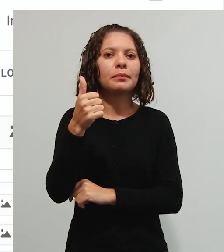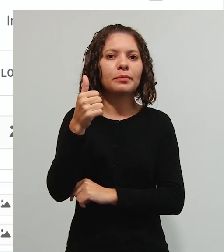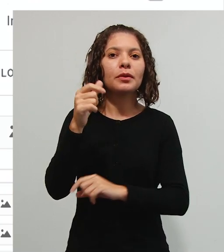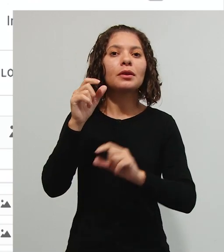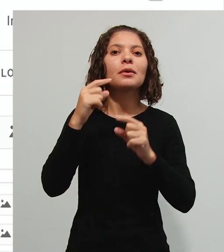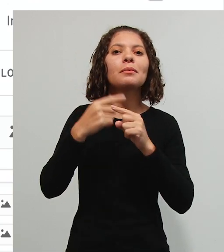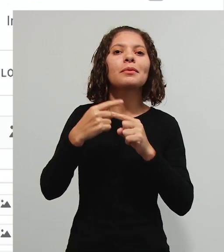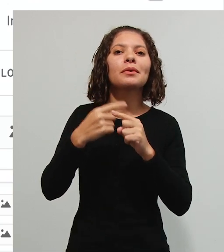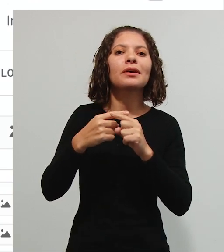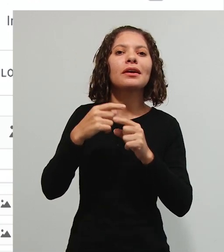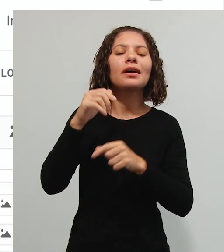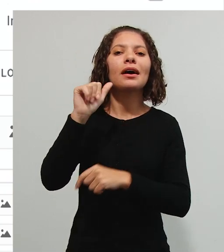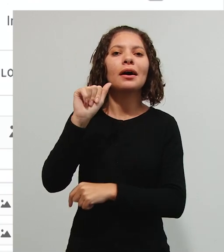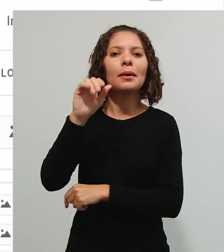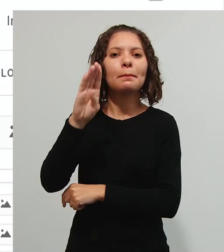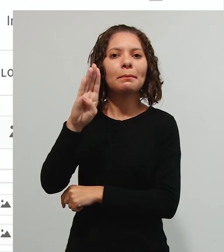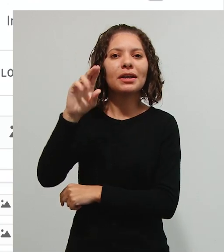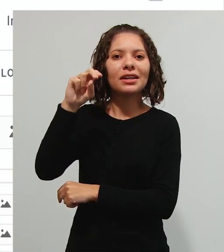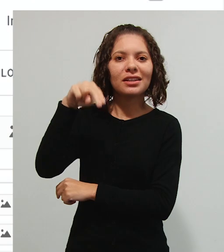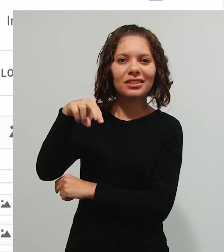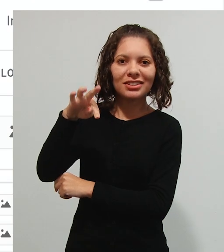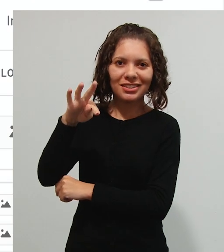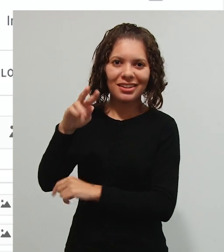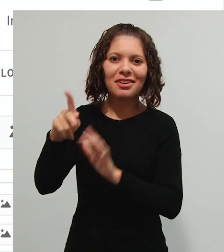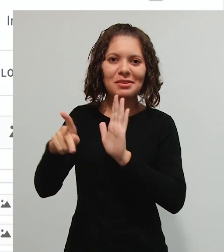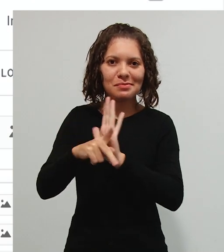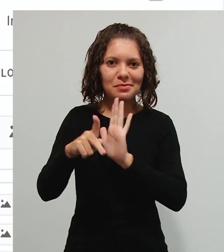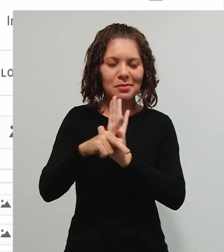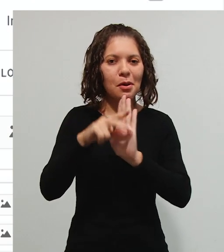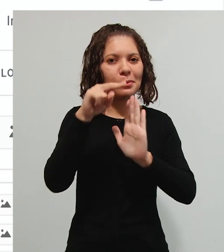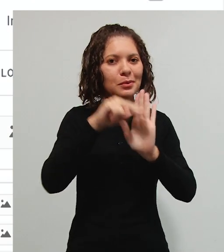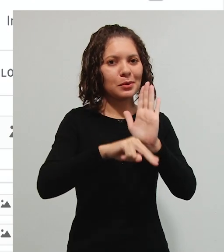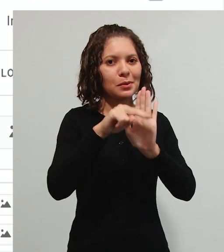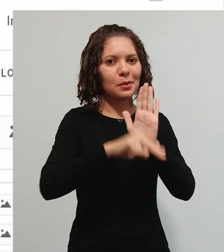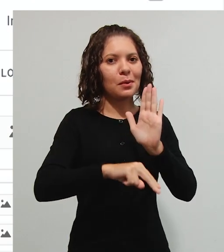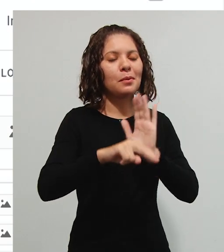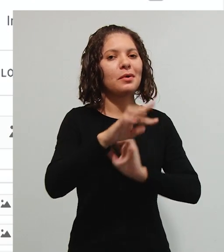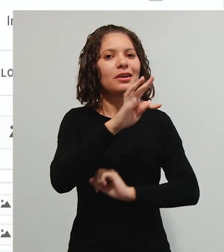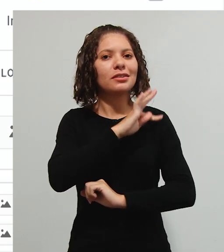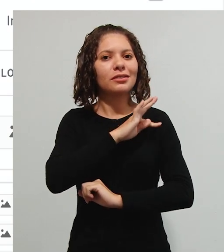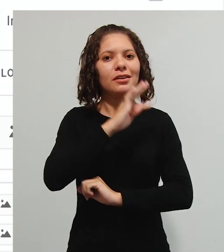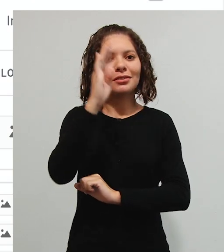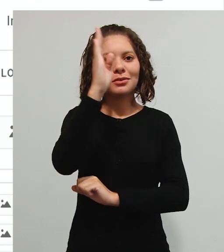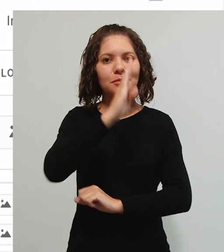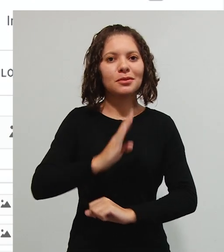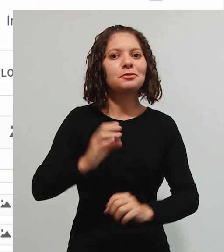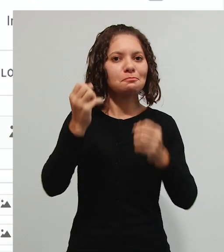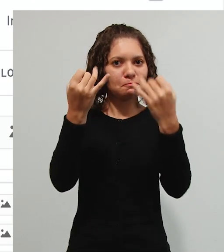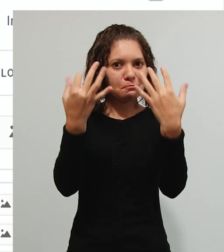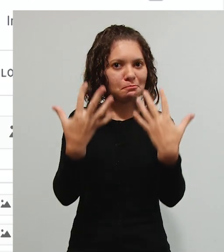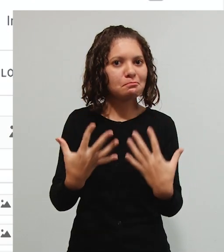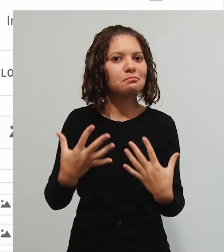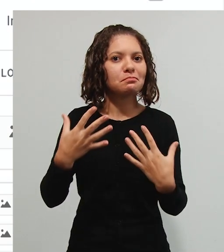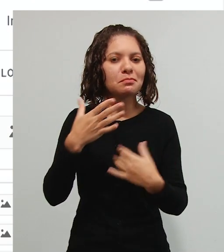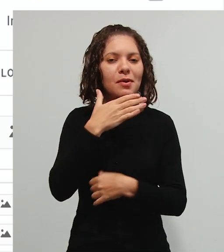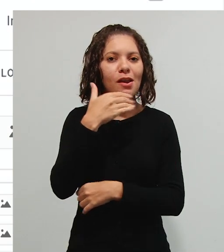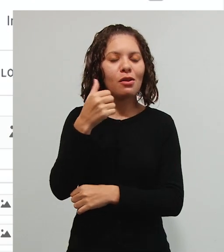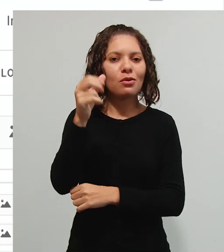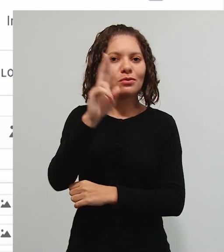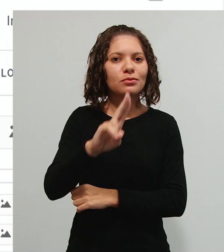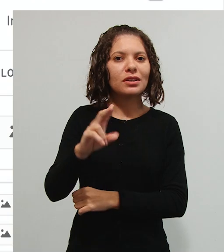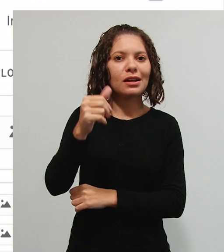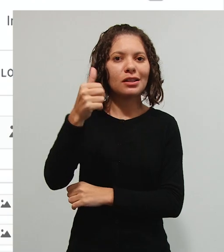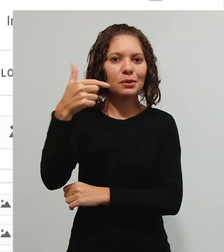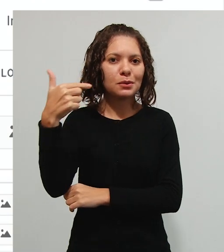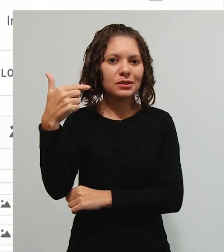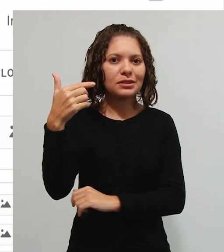ABNT. E aqui, se você não encontrar, quando você seleciona a caixa de texto, então você tem a opção de selecionar a fonte, o